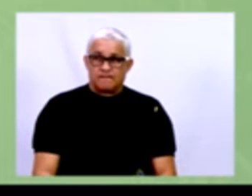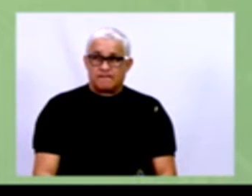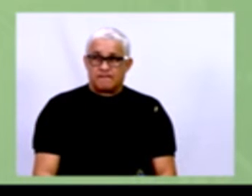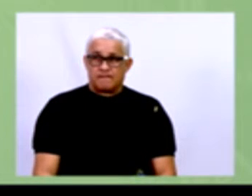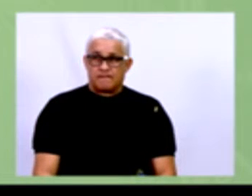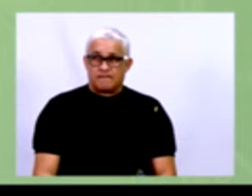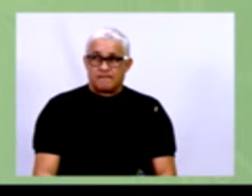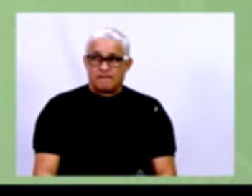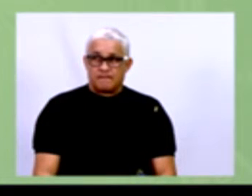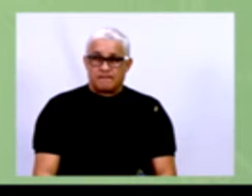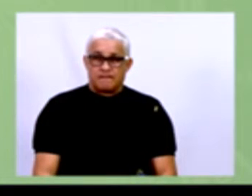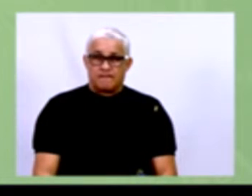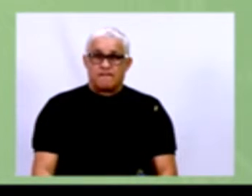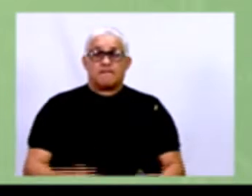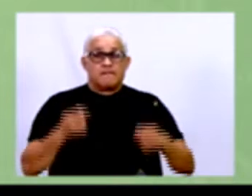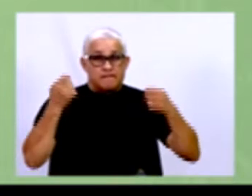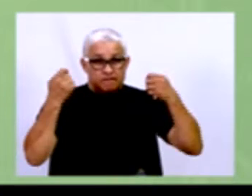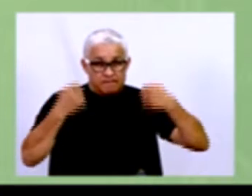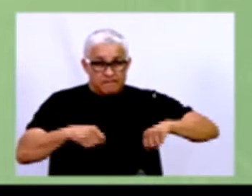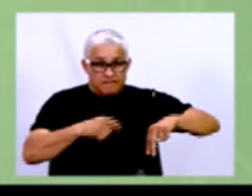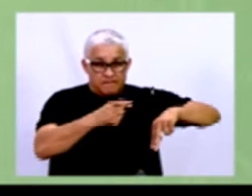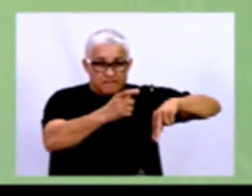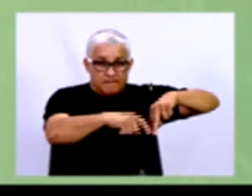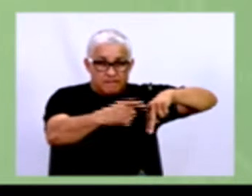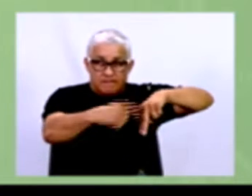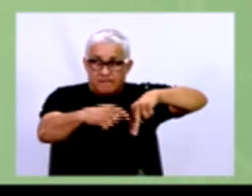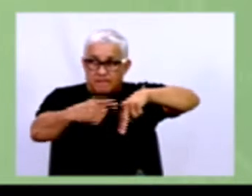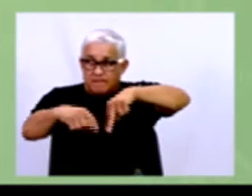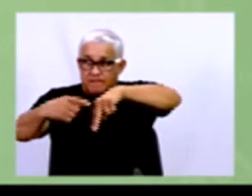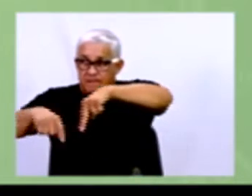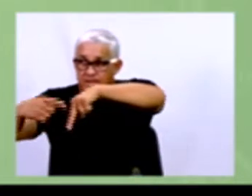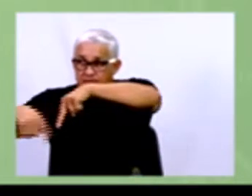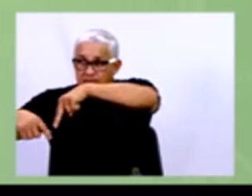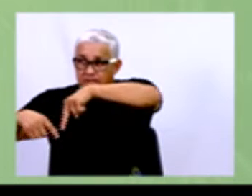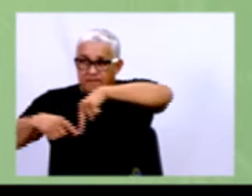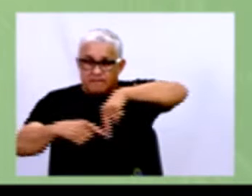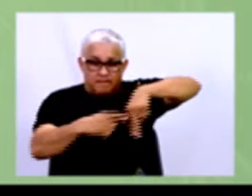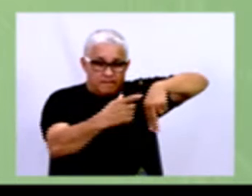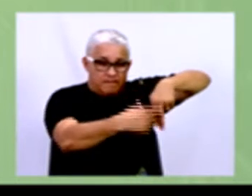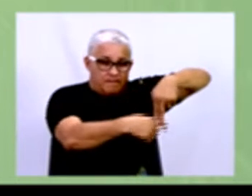são as necessidades humanas